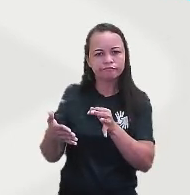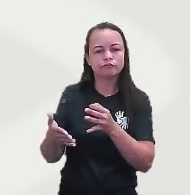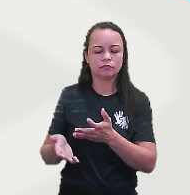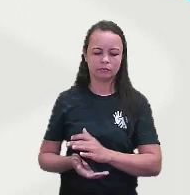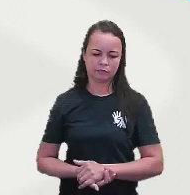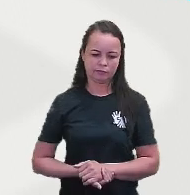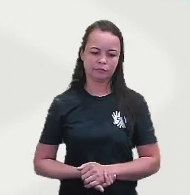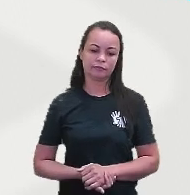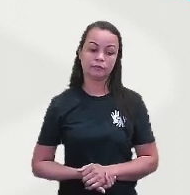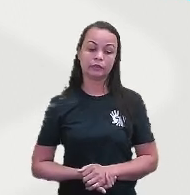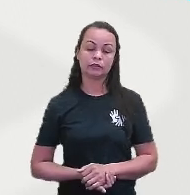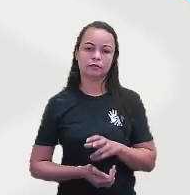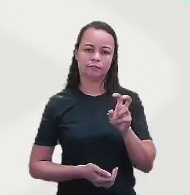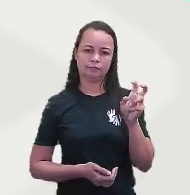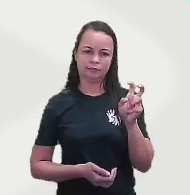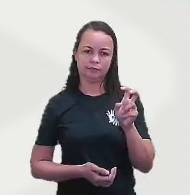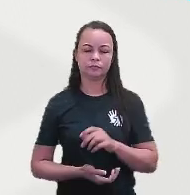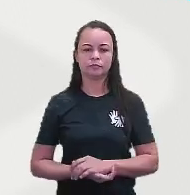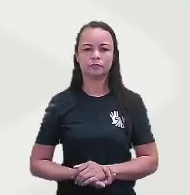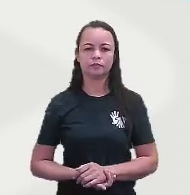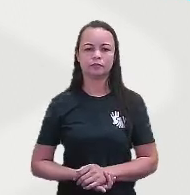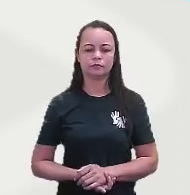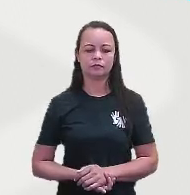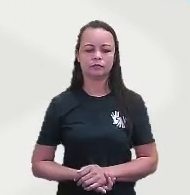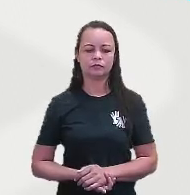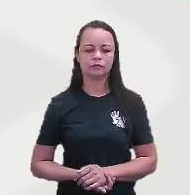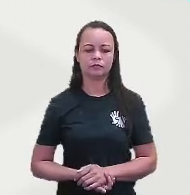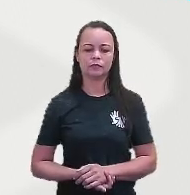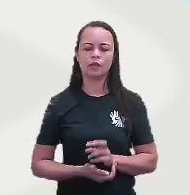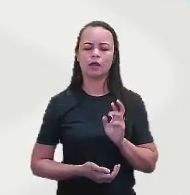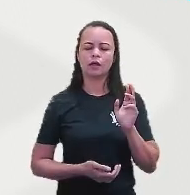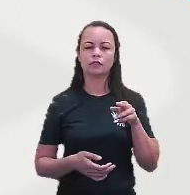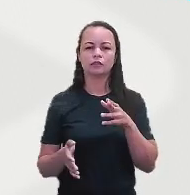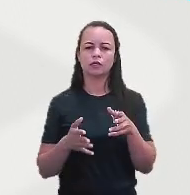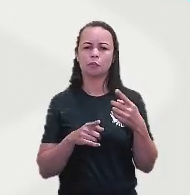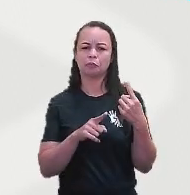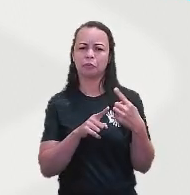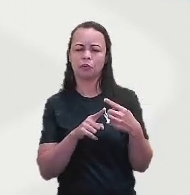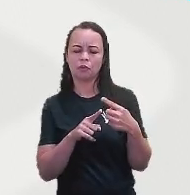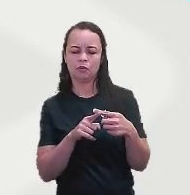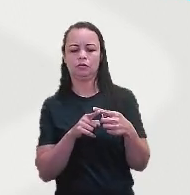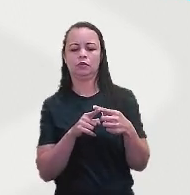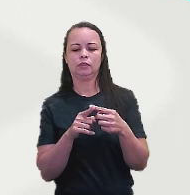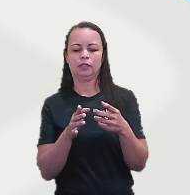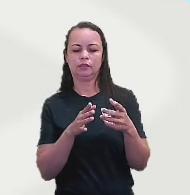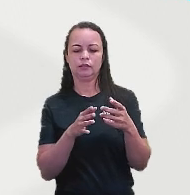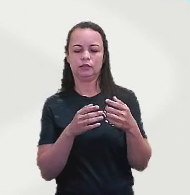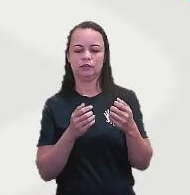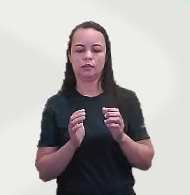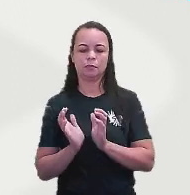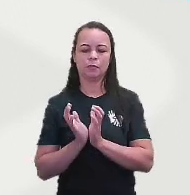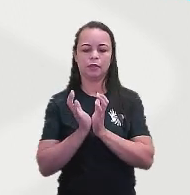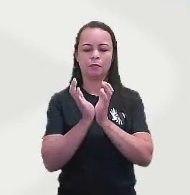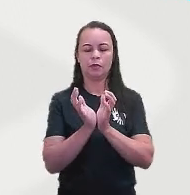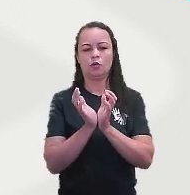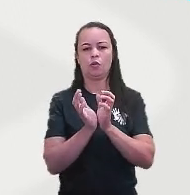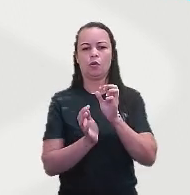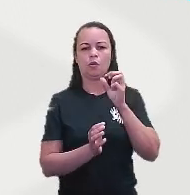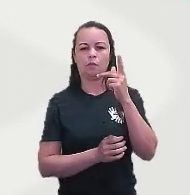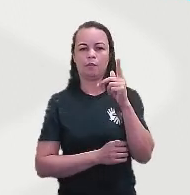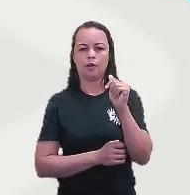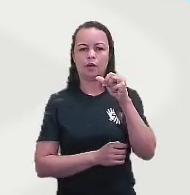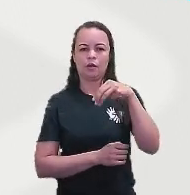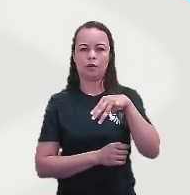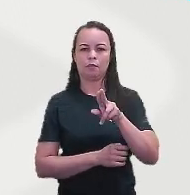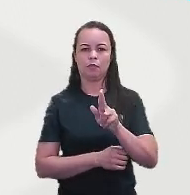Quinta questão. A razão por que se premiou Pamuk é clara, mas sempre haverá quem pergunte